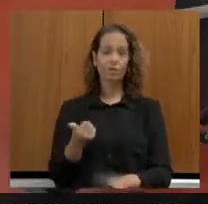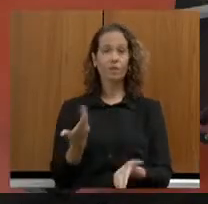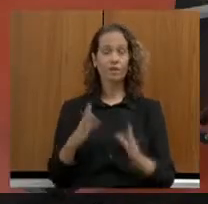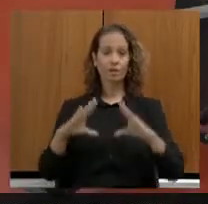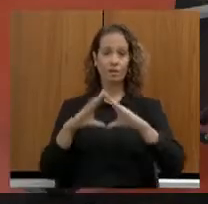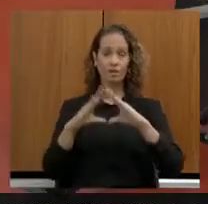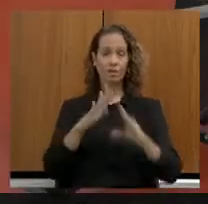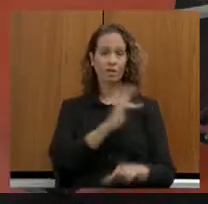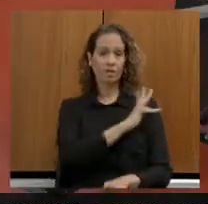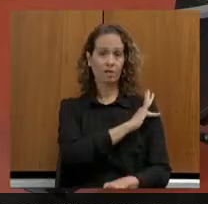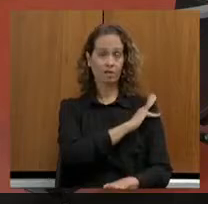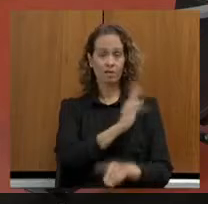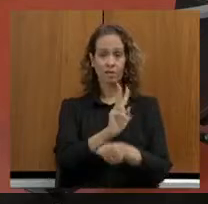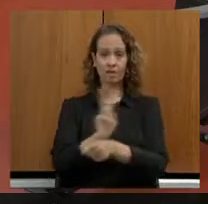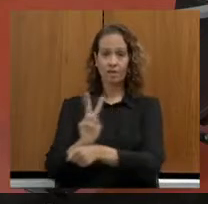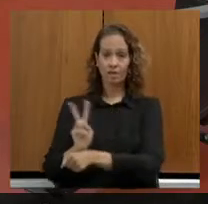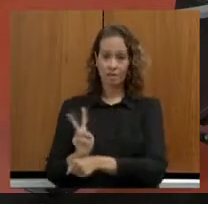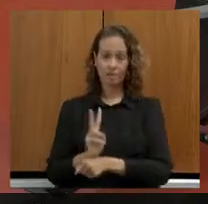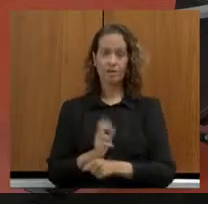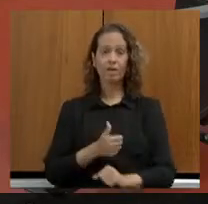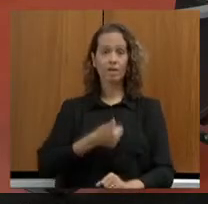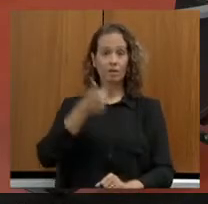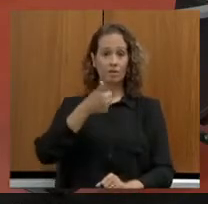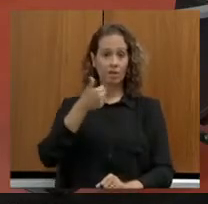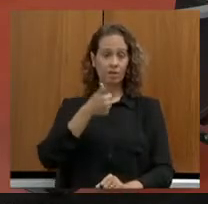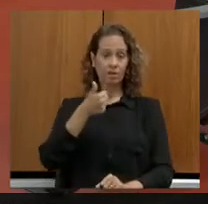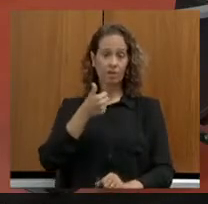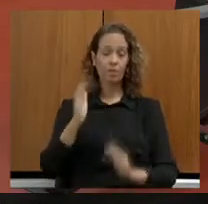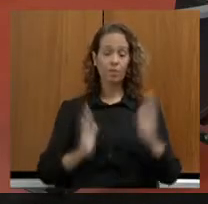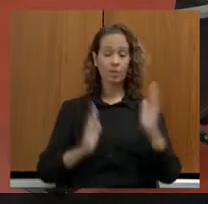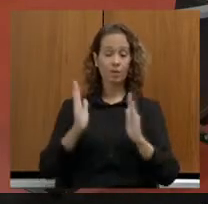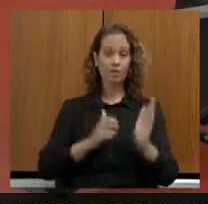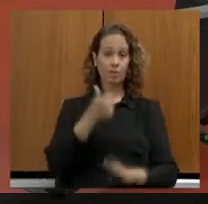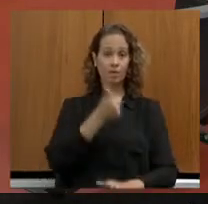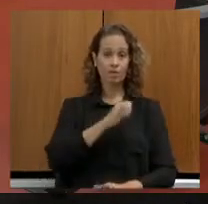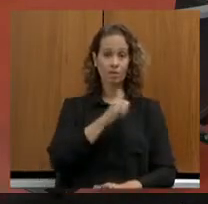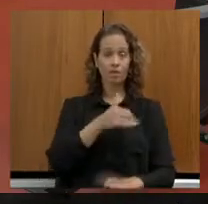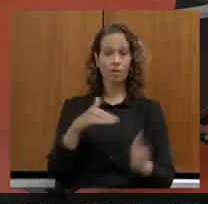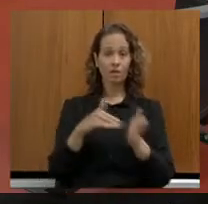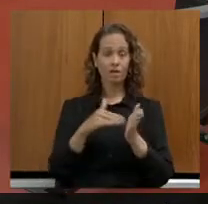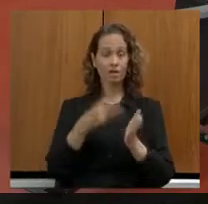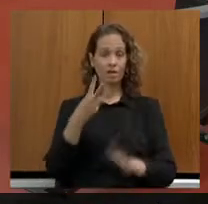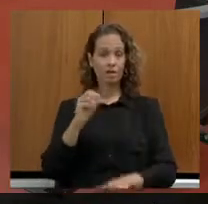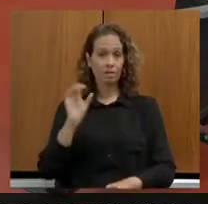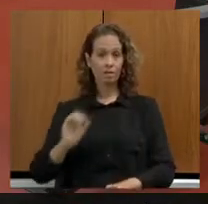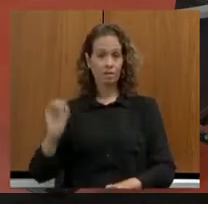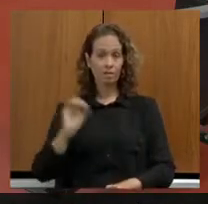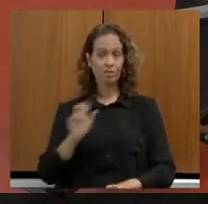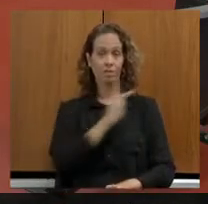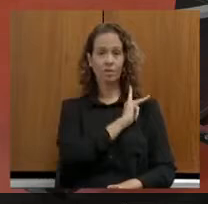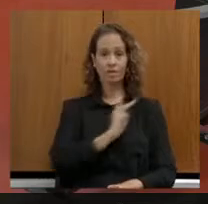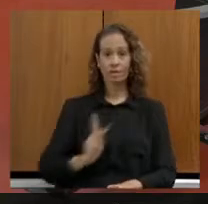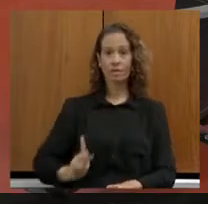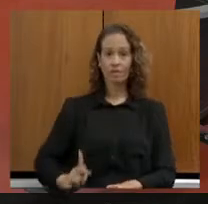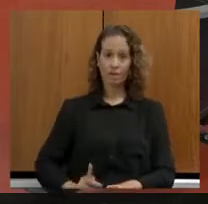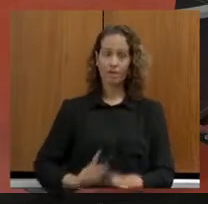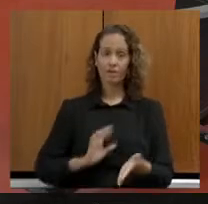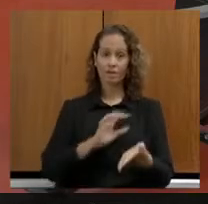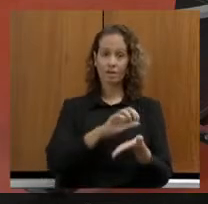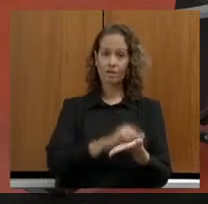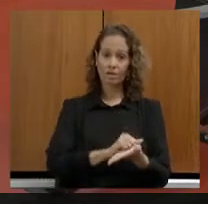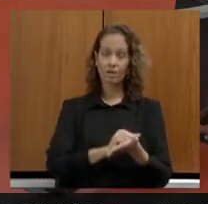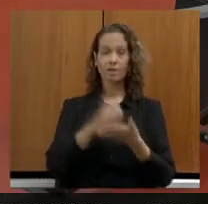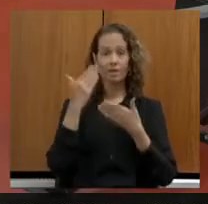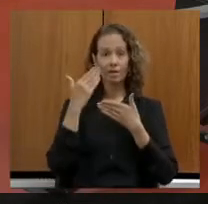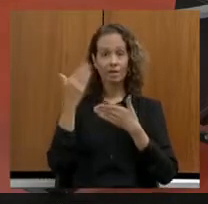fiscaliza Considerando o período de 1º de Janeiro a 30 de Outubro a presidência registro e agradece a